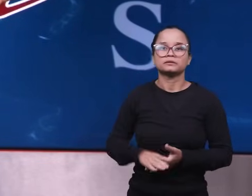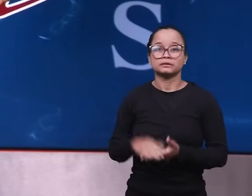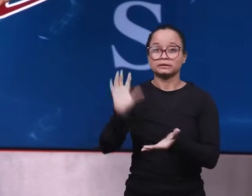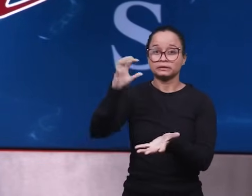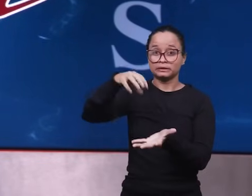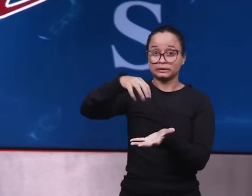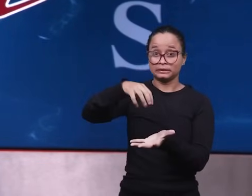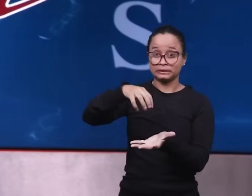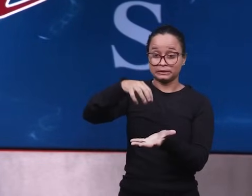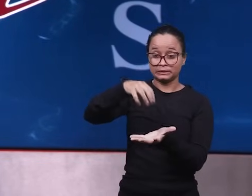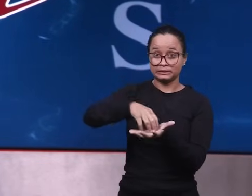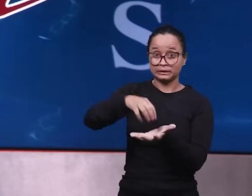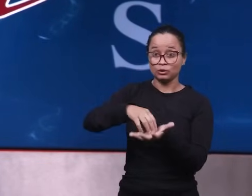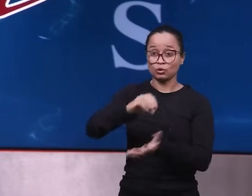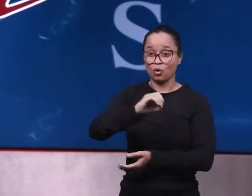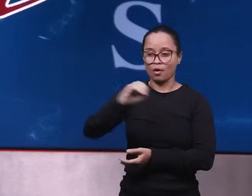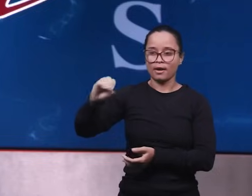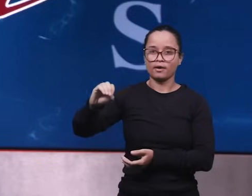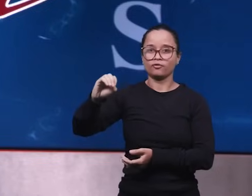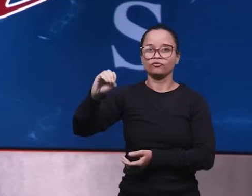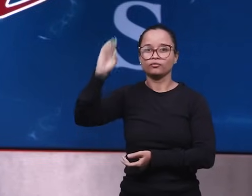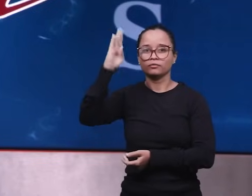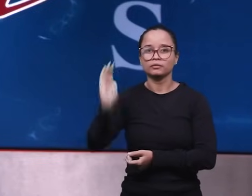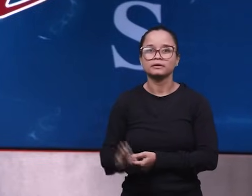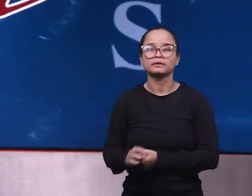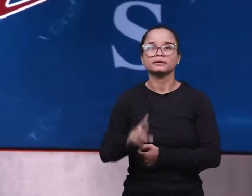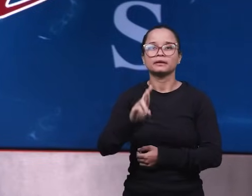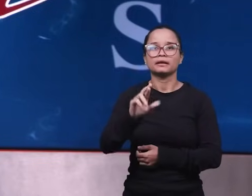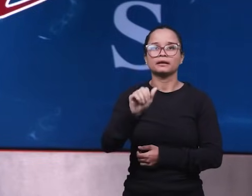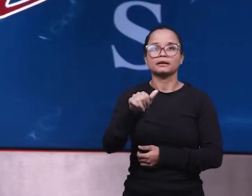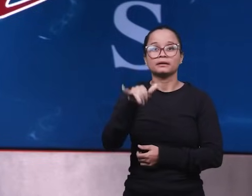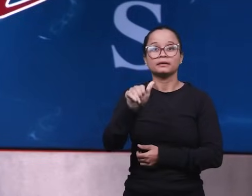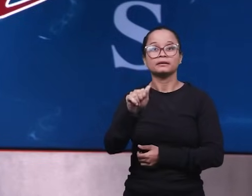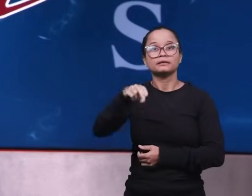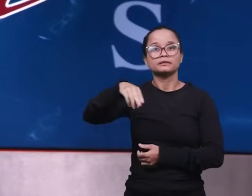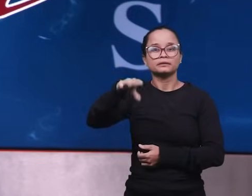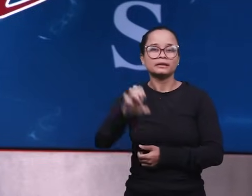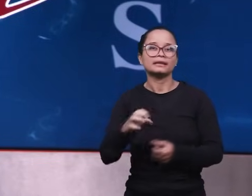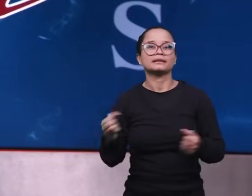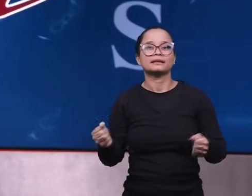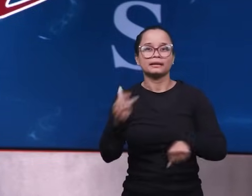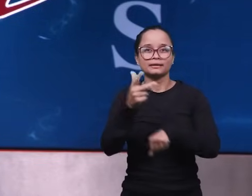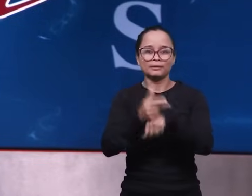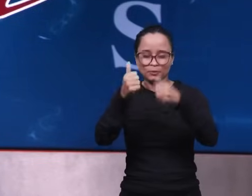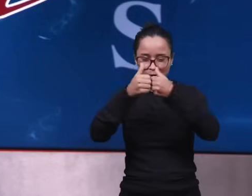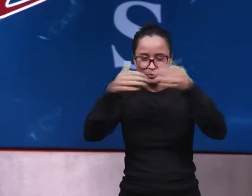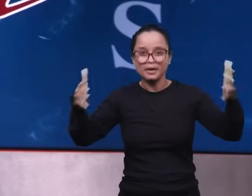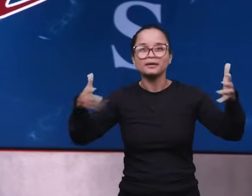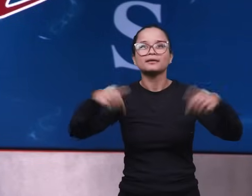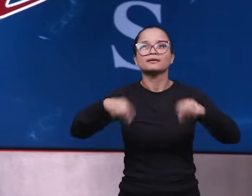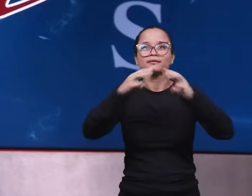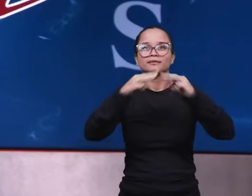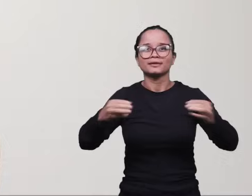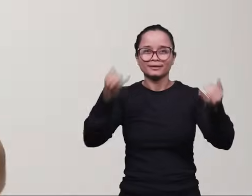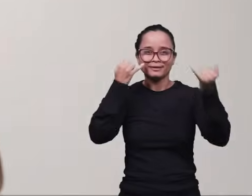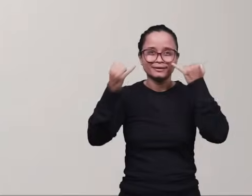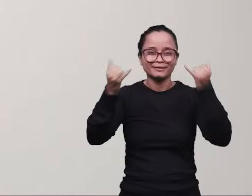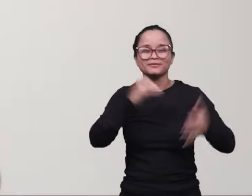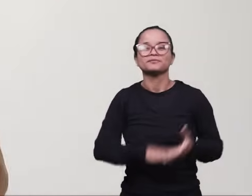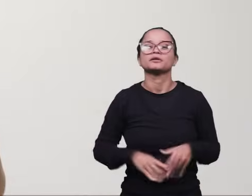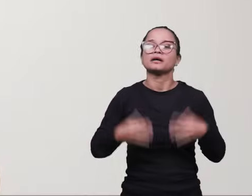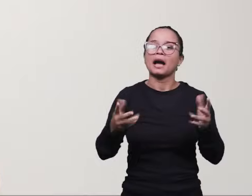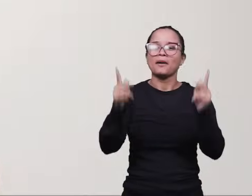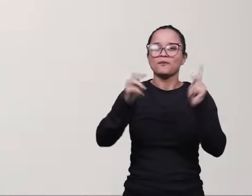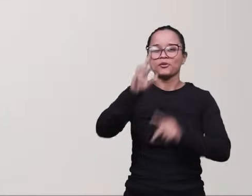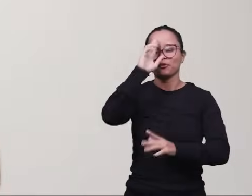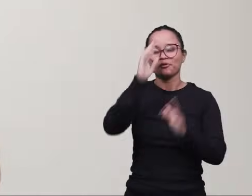centro-oeste do Brasil, a Rayane Bezek. Rayane, microfone já está ligado, câmera aberta para você aqui no Maraí News. A